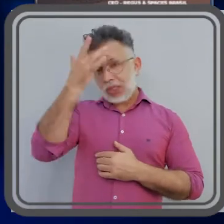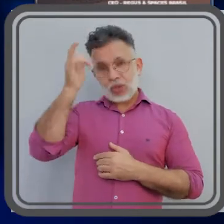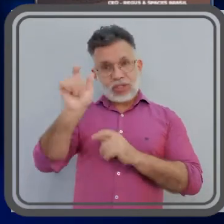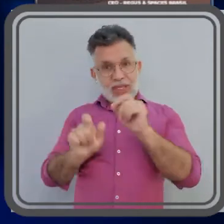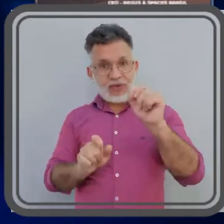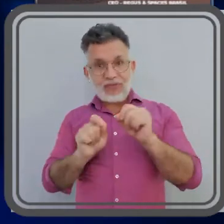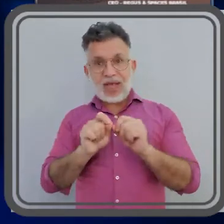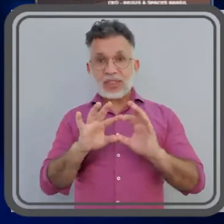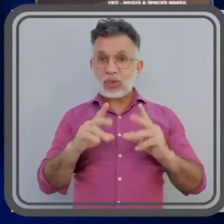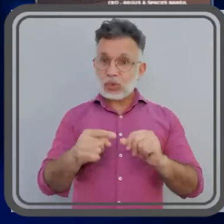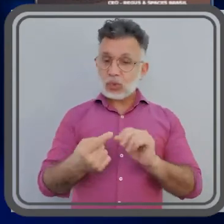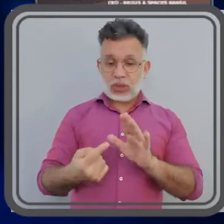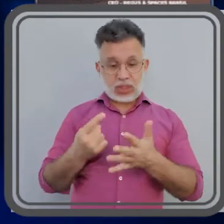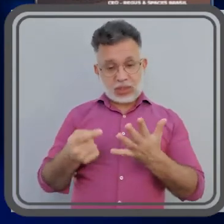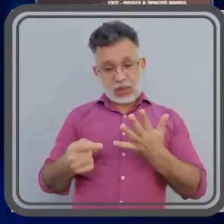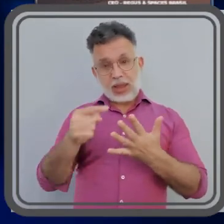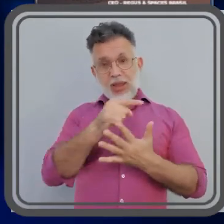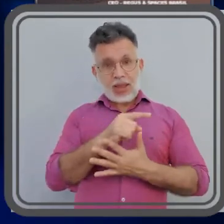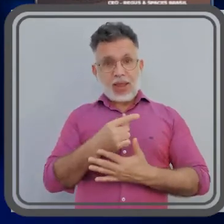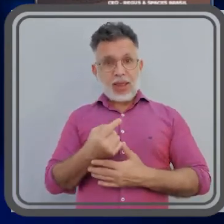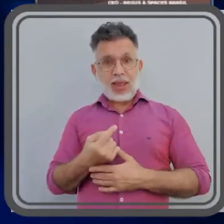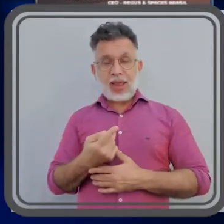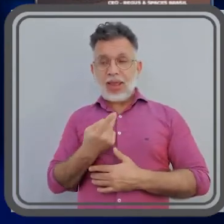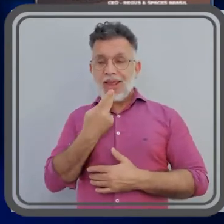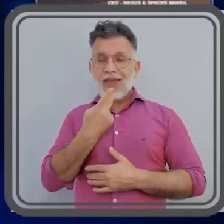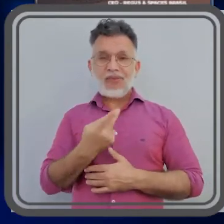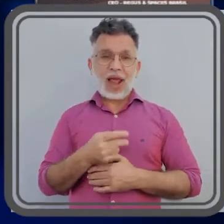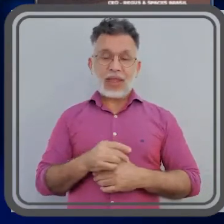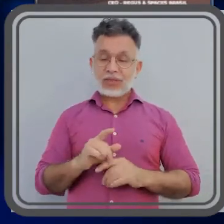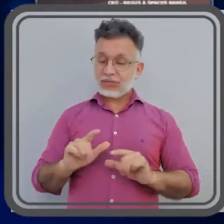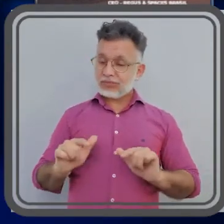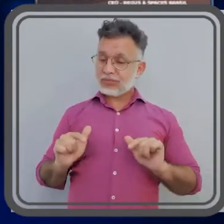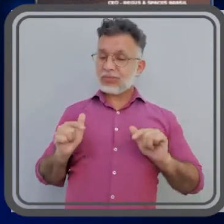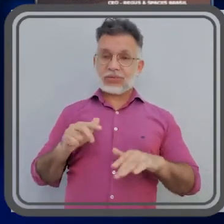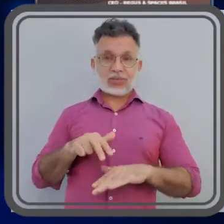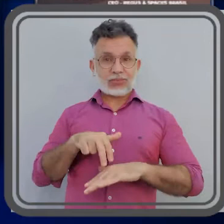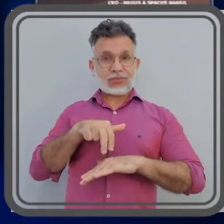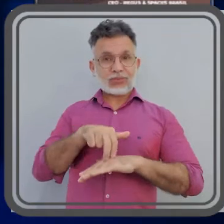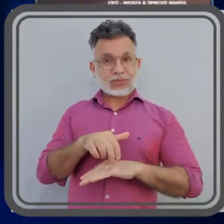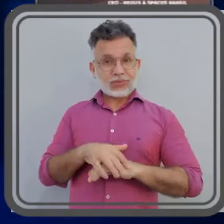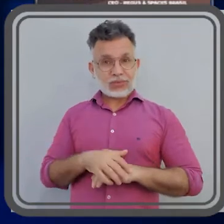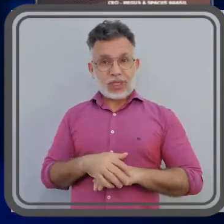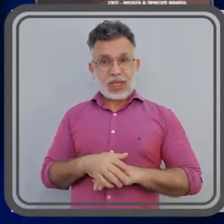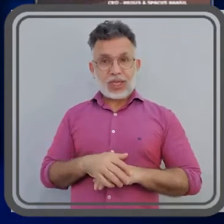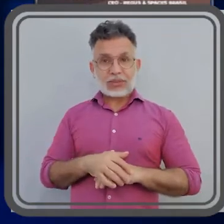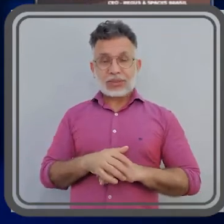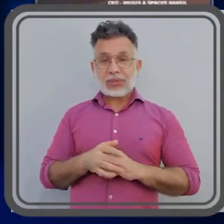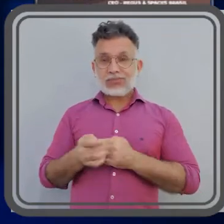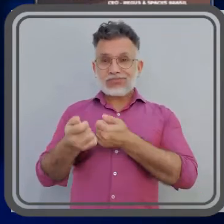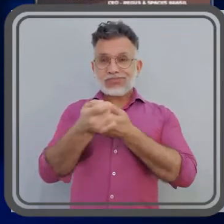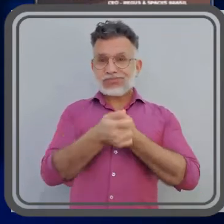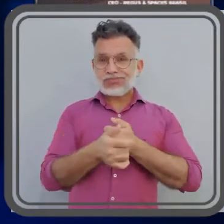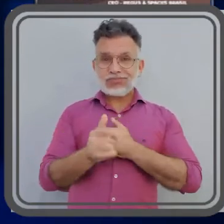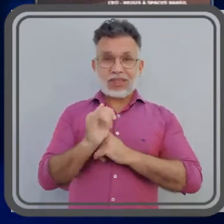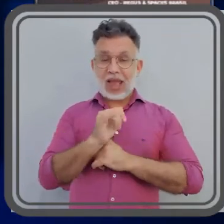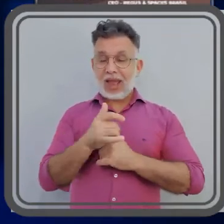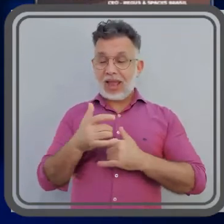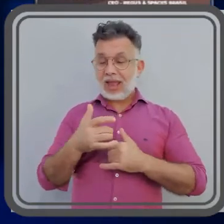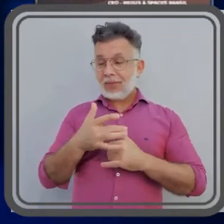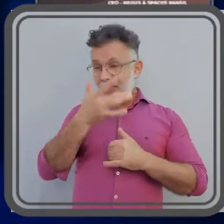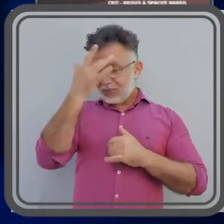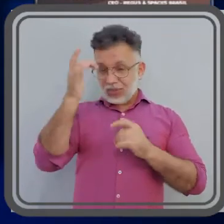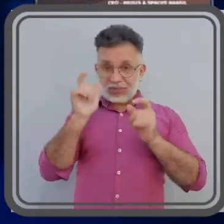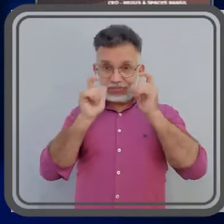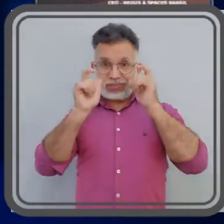isso daí que eu falei anteriormente e botam sempre aquela ostentação cafona, né, para apelar para o senso de ganância das pessoas.